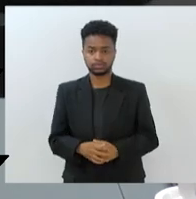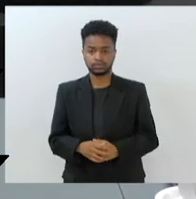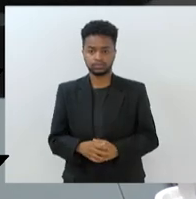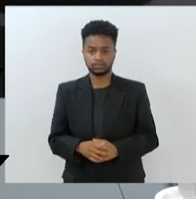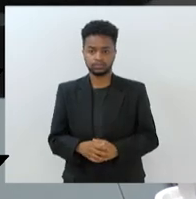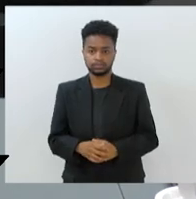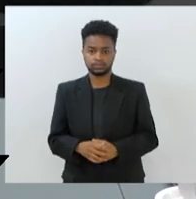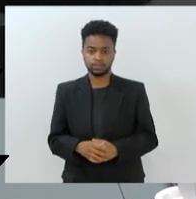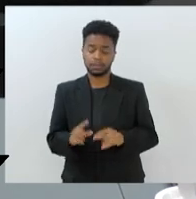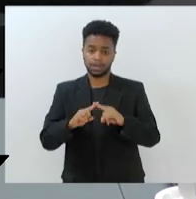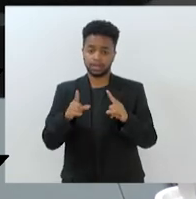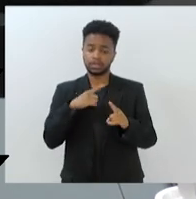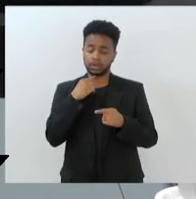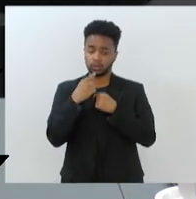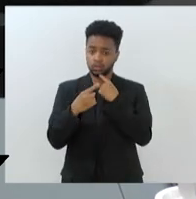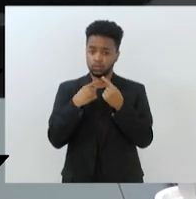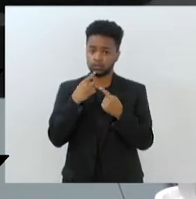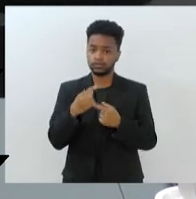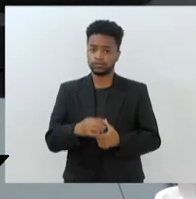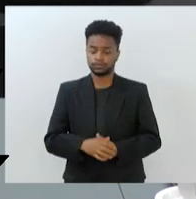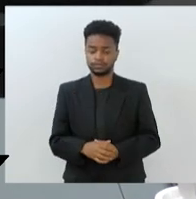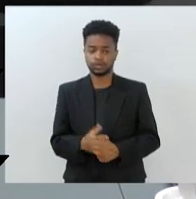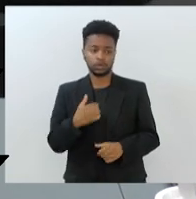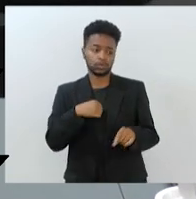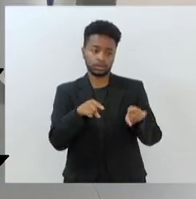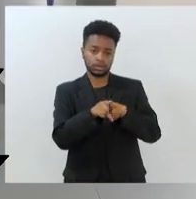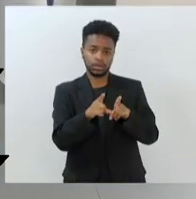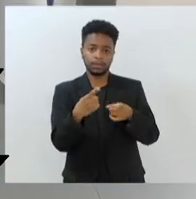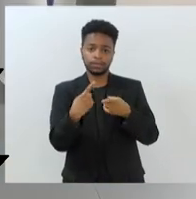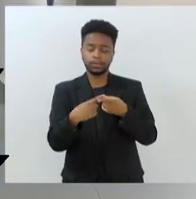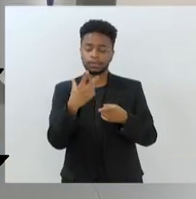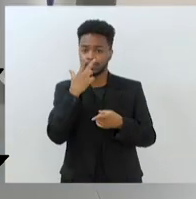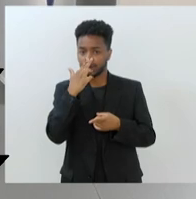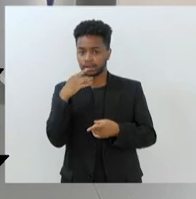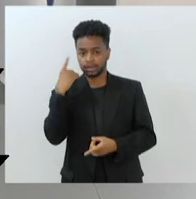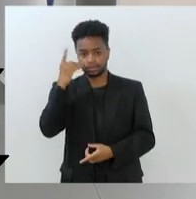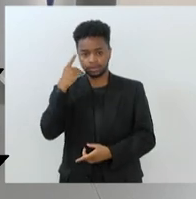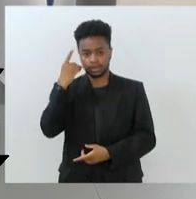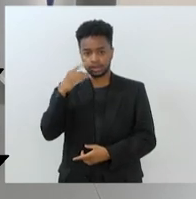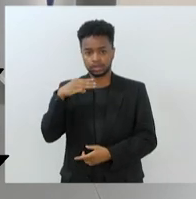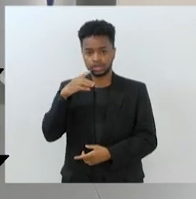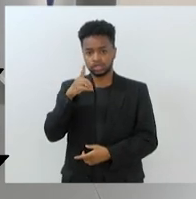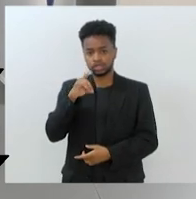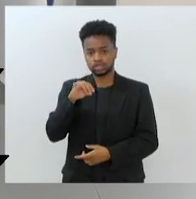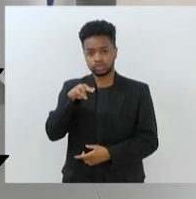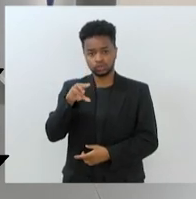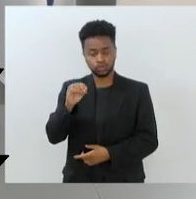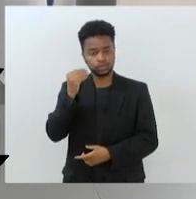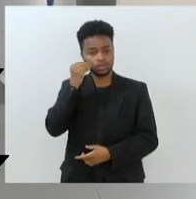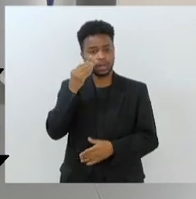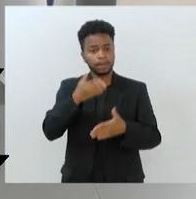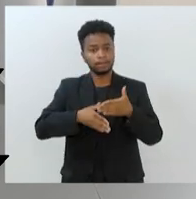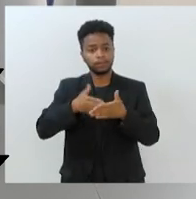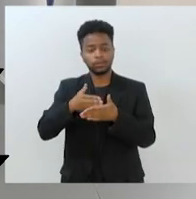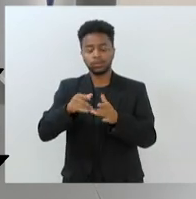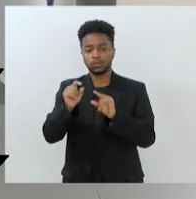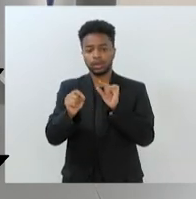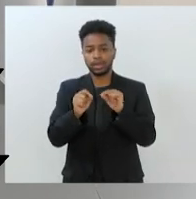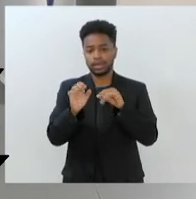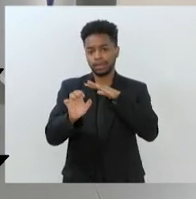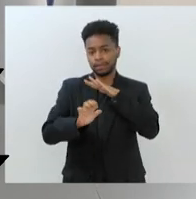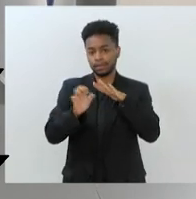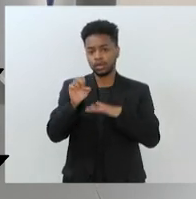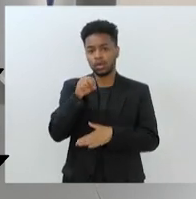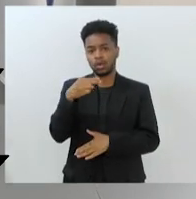tenho. Conversando aqui com o Fernando, na verdade, me parece que o deputado Marcelo Dino quer coibir é que essas empresas, ou o